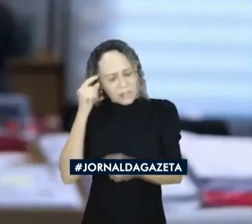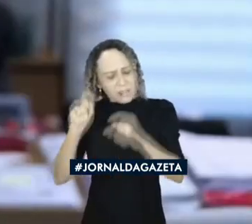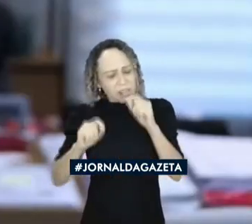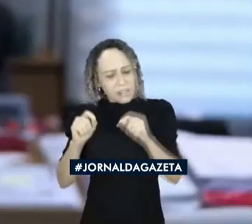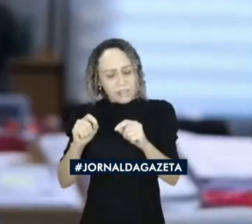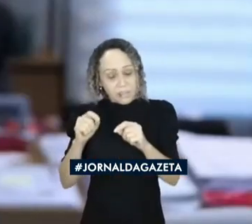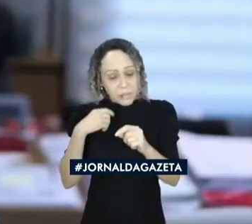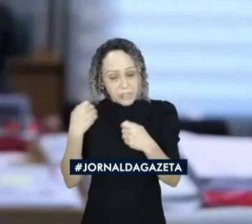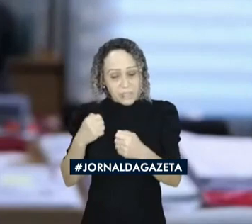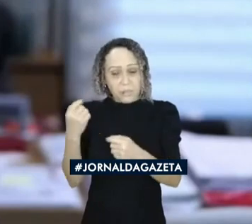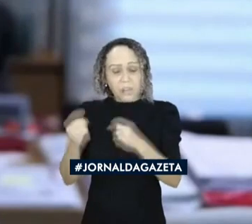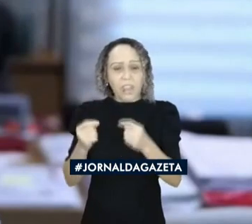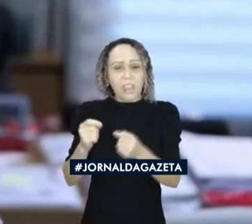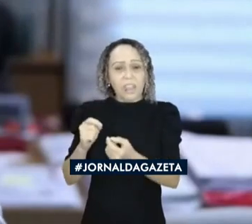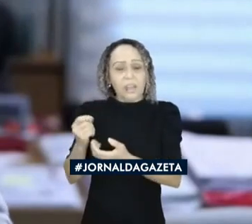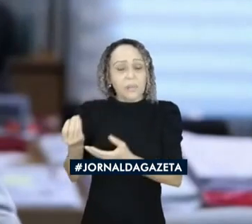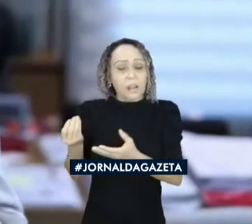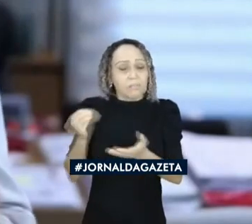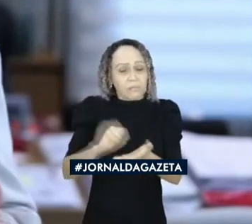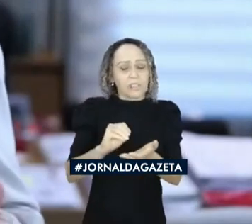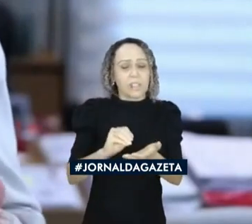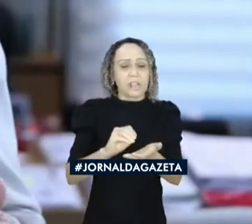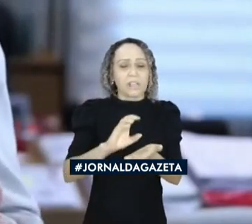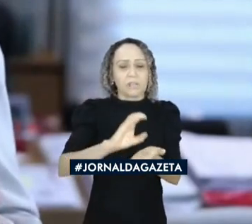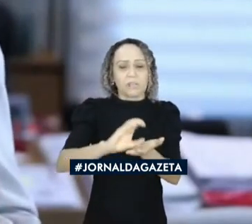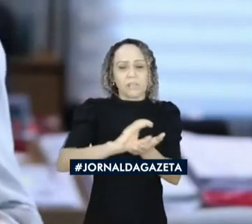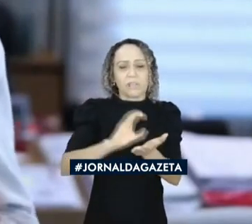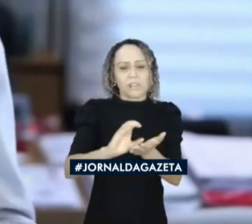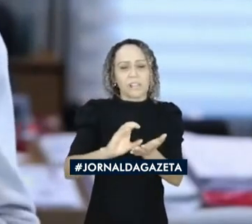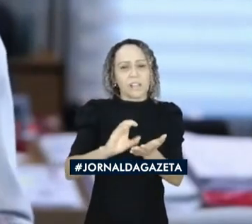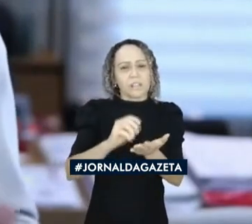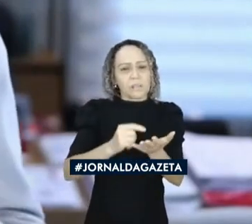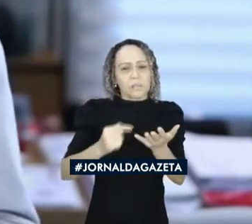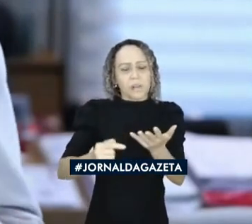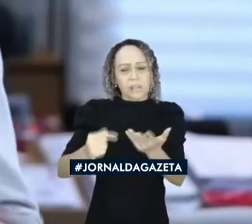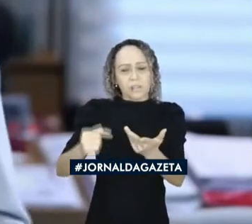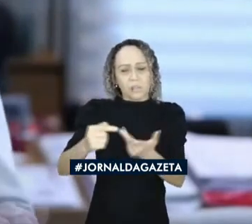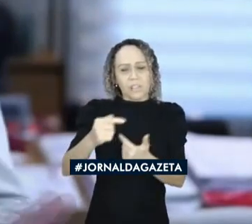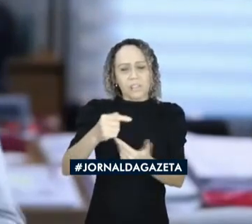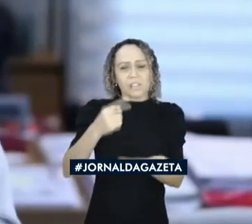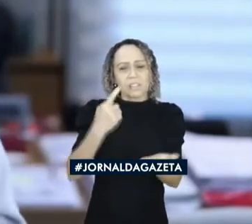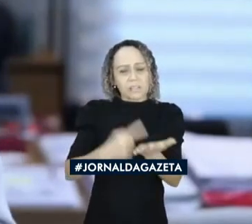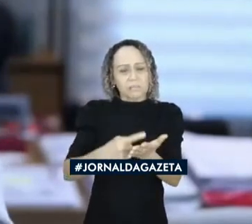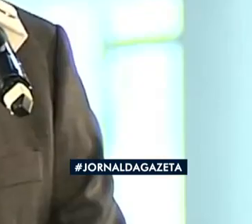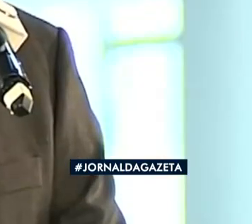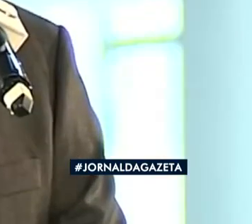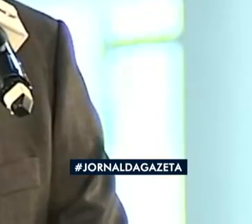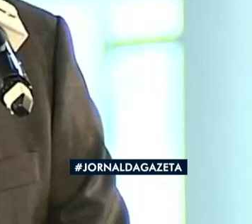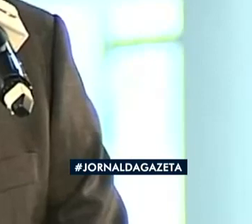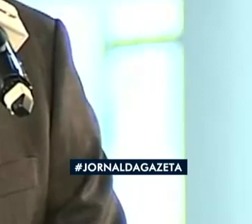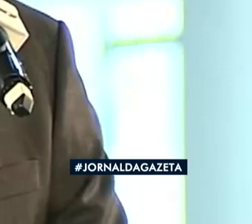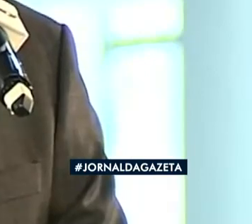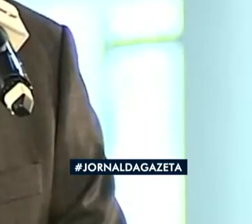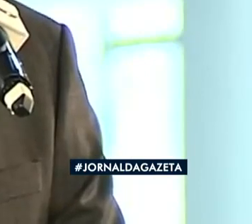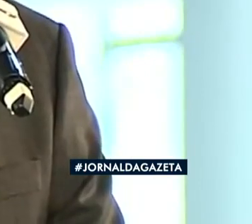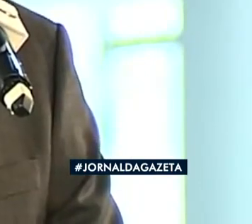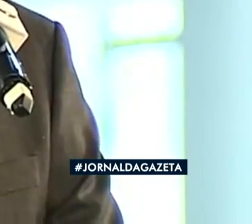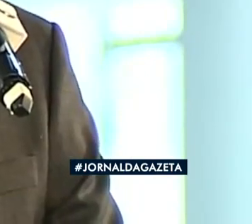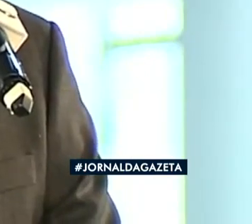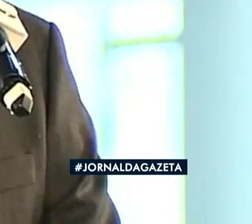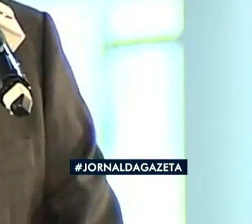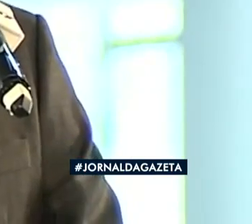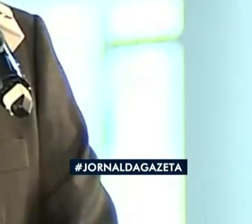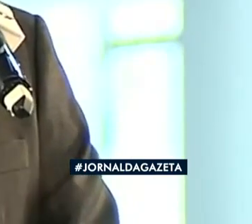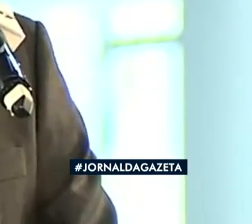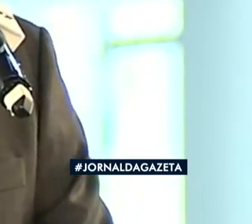do segundo turno, o candidato recebeu o apoio de representantes de diversos setores que eram críticos ao PT, como o ex-presidente do